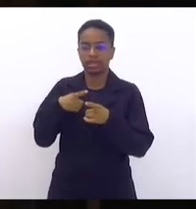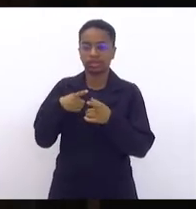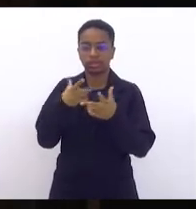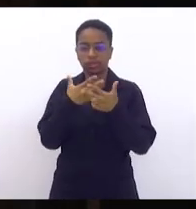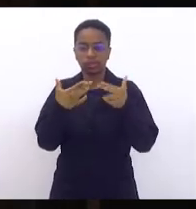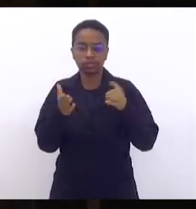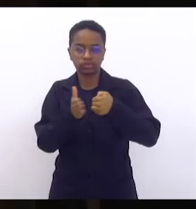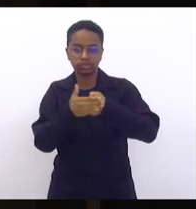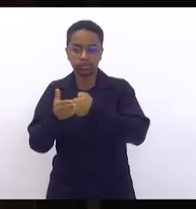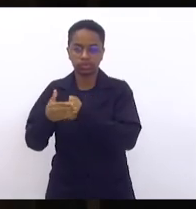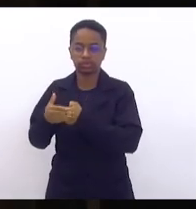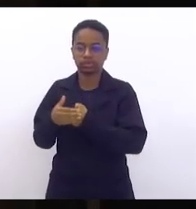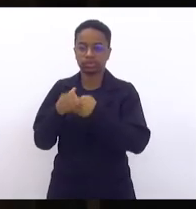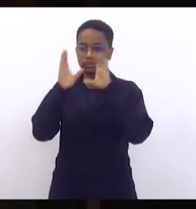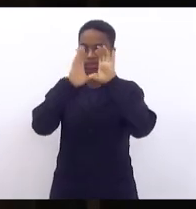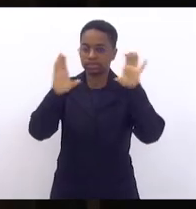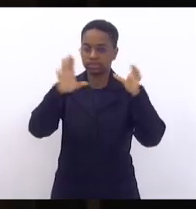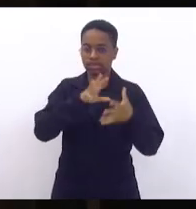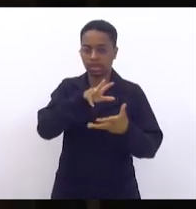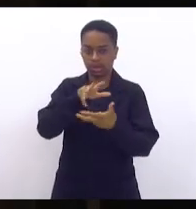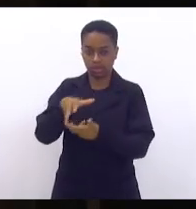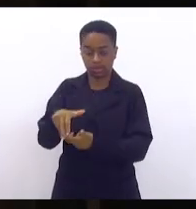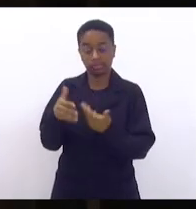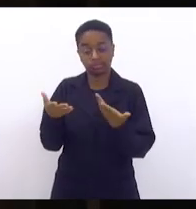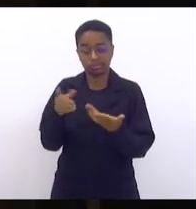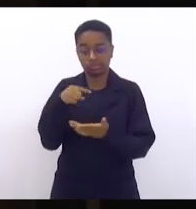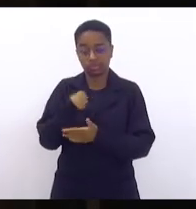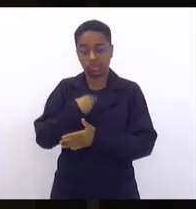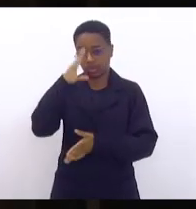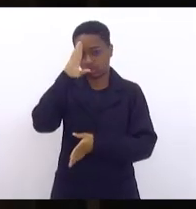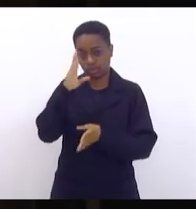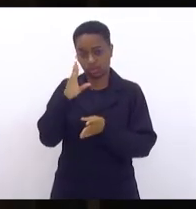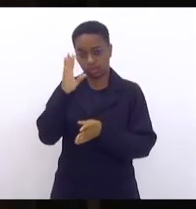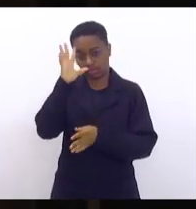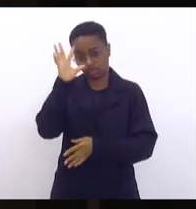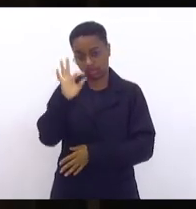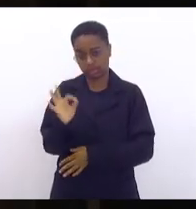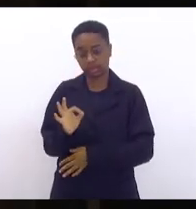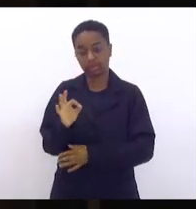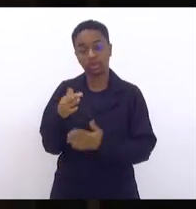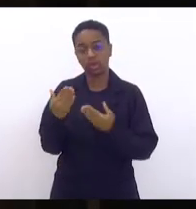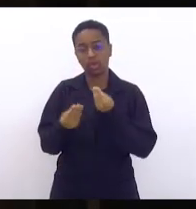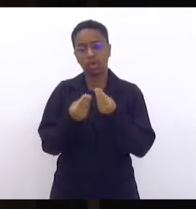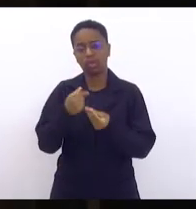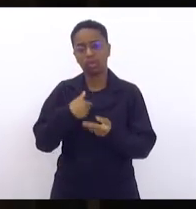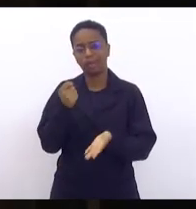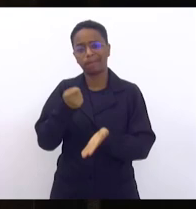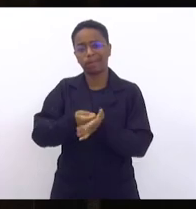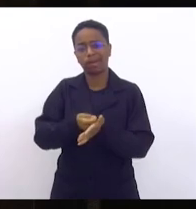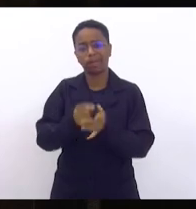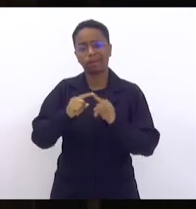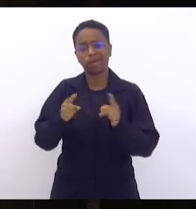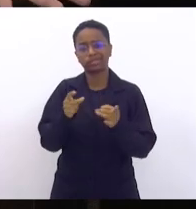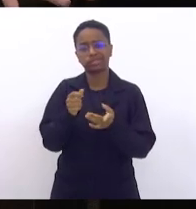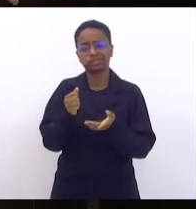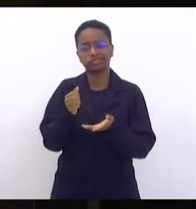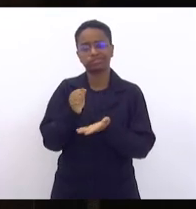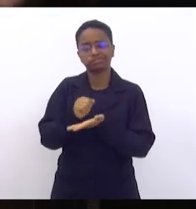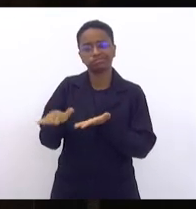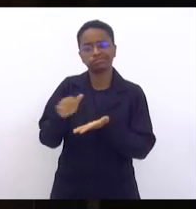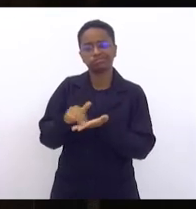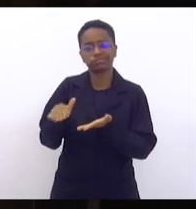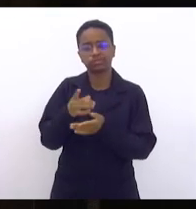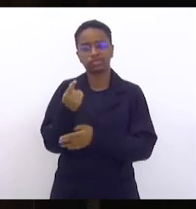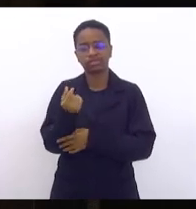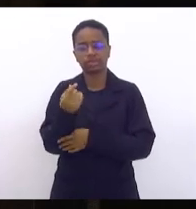o céu e a terra tem forças ocultas que a gente não entende como é que eu pago para jogar dinheiro fora por que que eu não incentivo